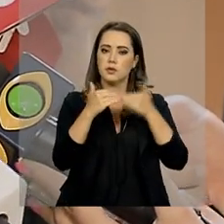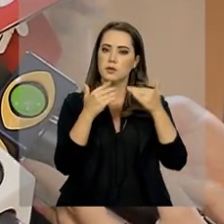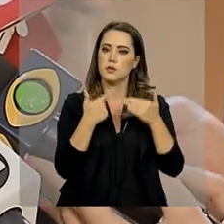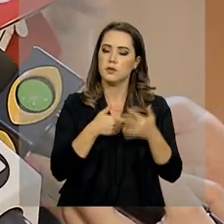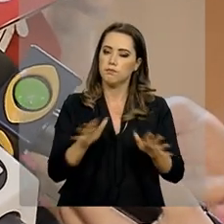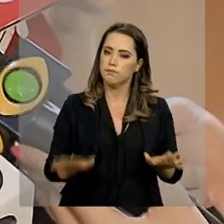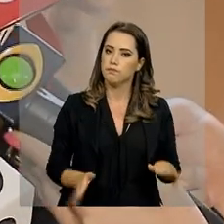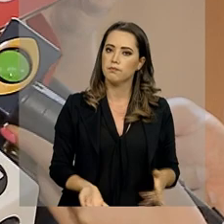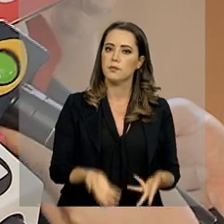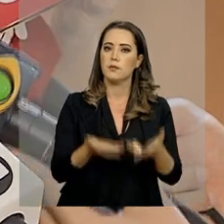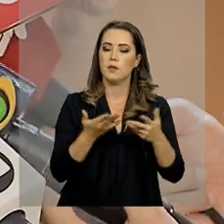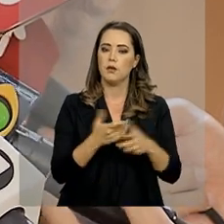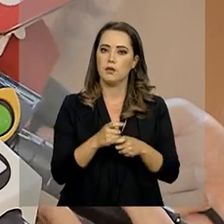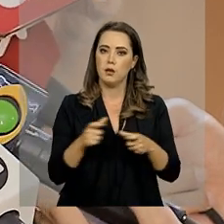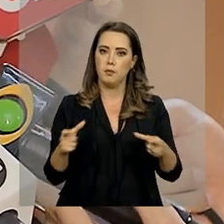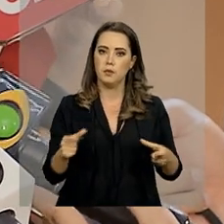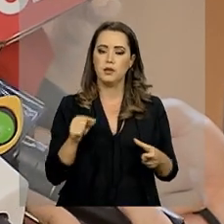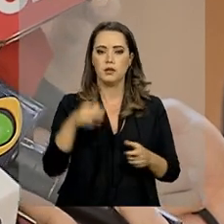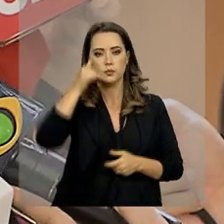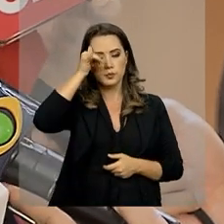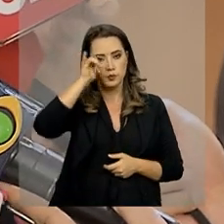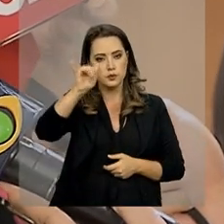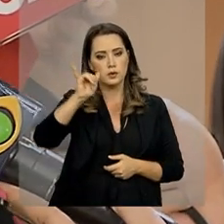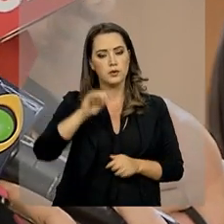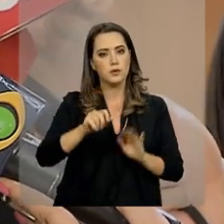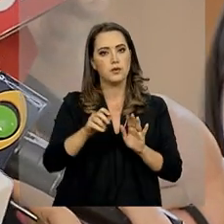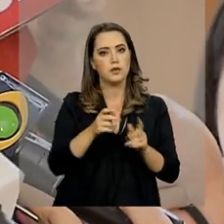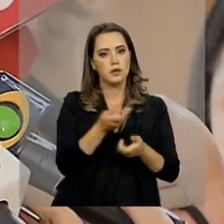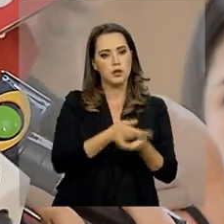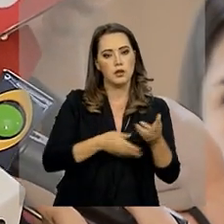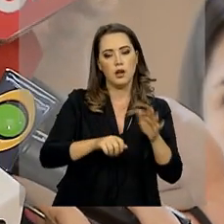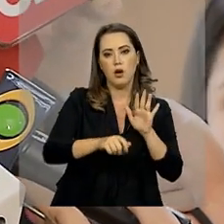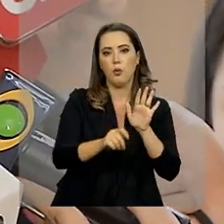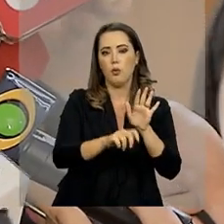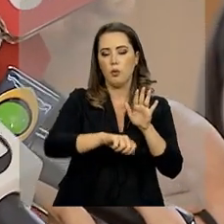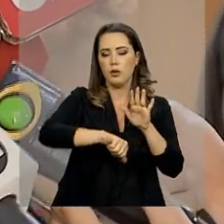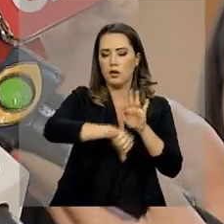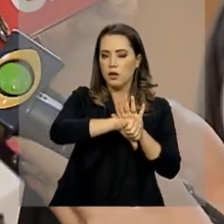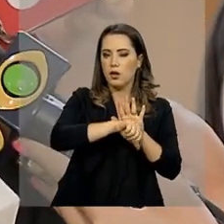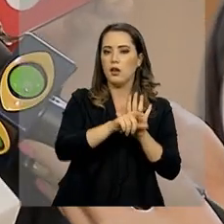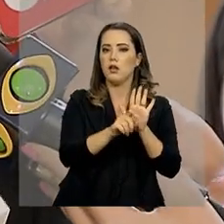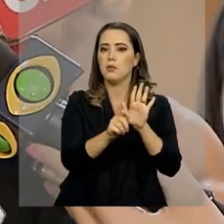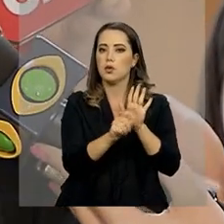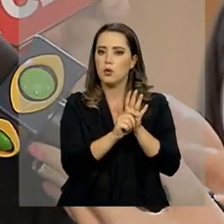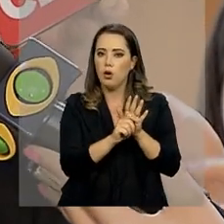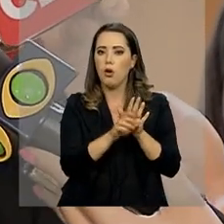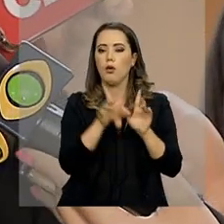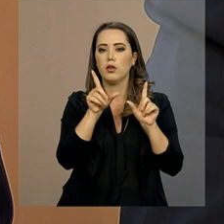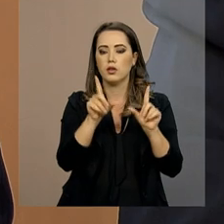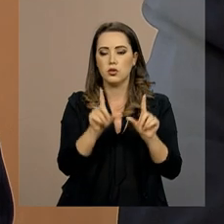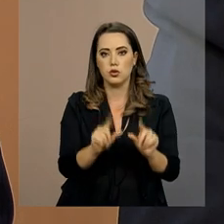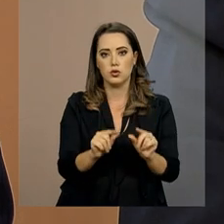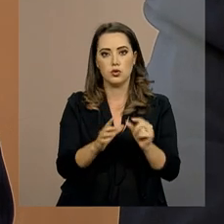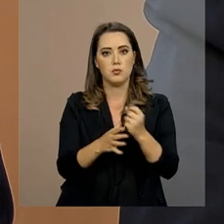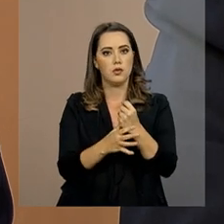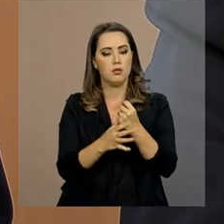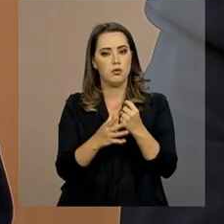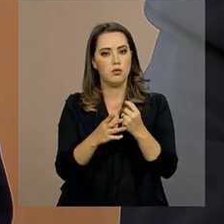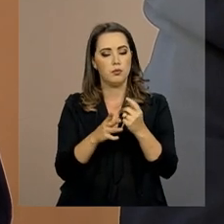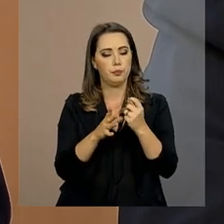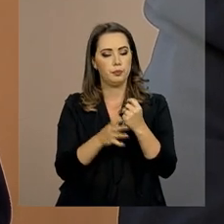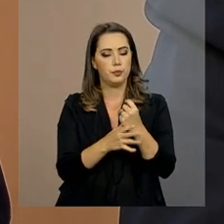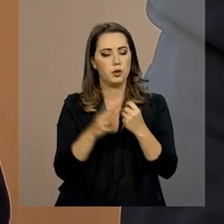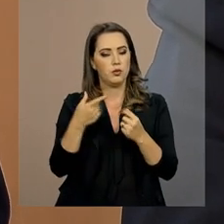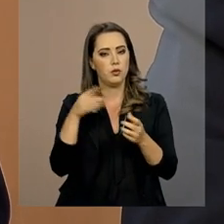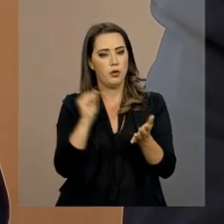alavancar ampliar o combate ao crime organizado à violência e reduzindo em segurança no brasil a previsão é